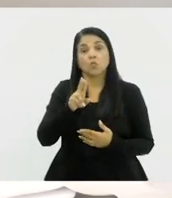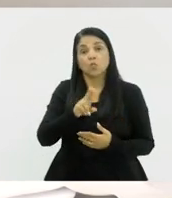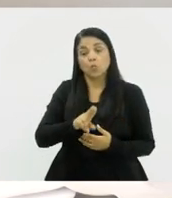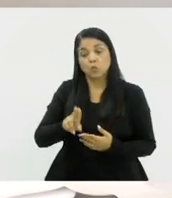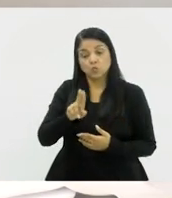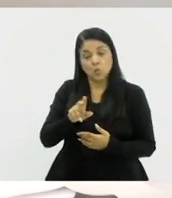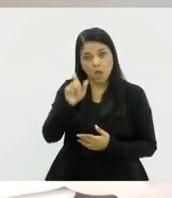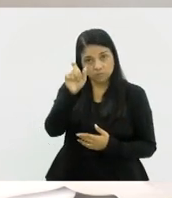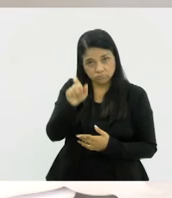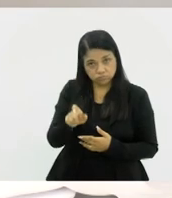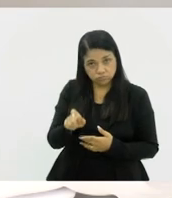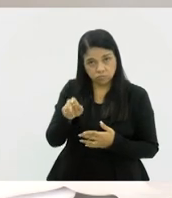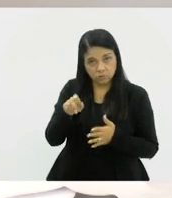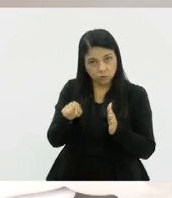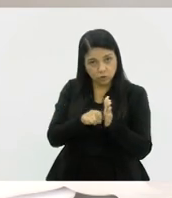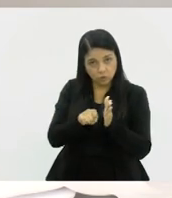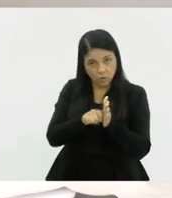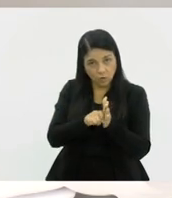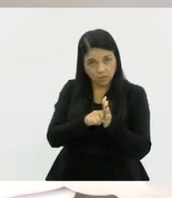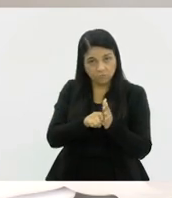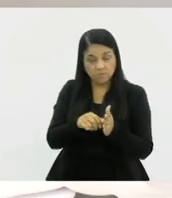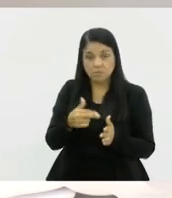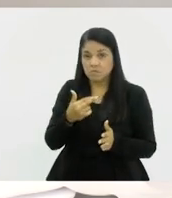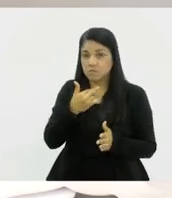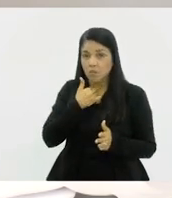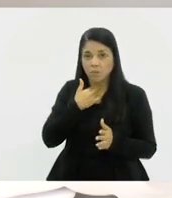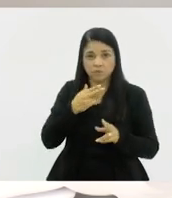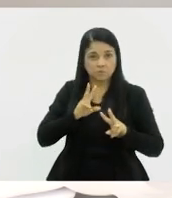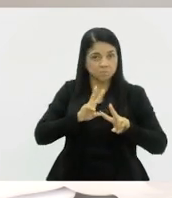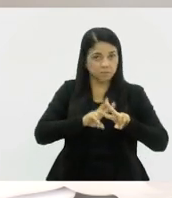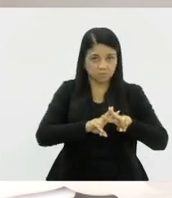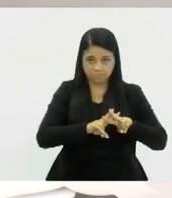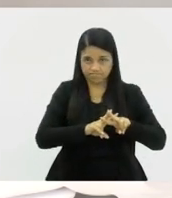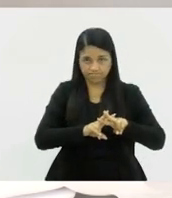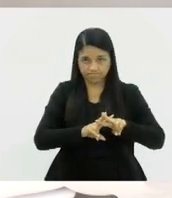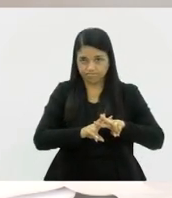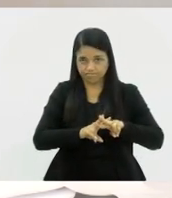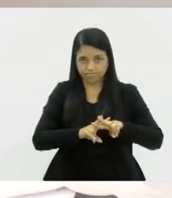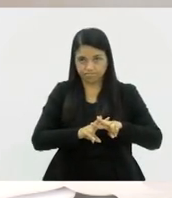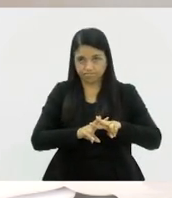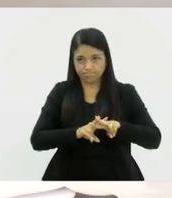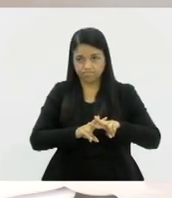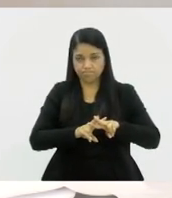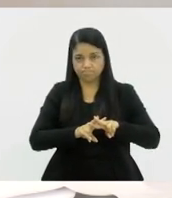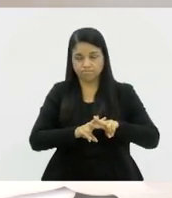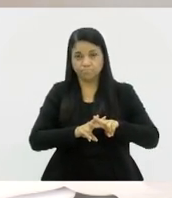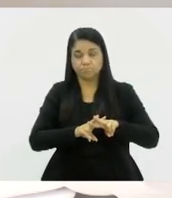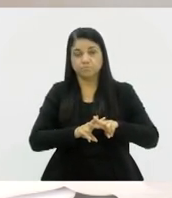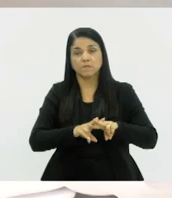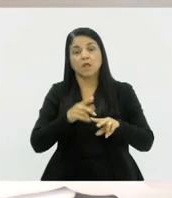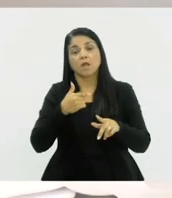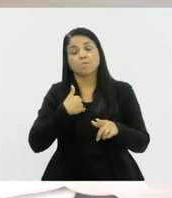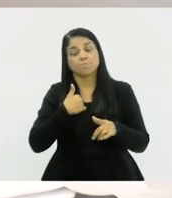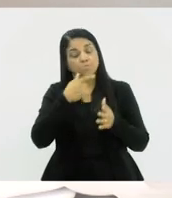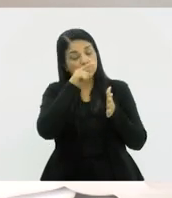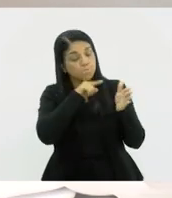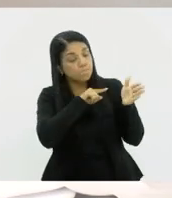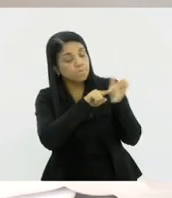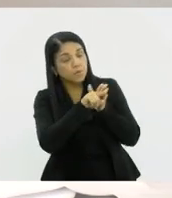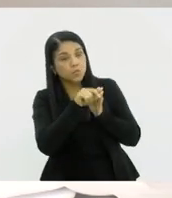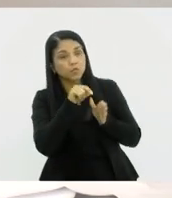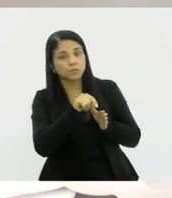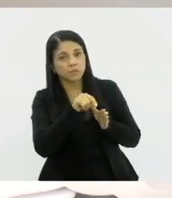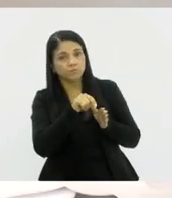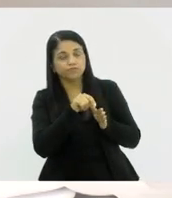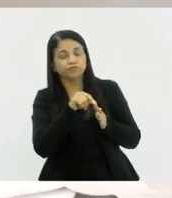a gente tem diz que o usuário não pode ser preso não pode ser preso n minha pergunta é Qual